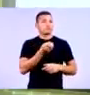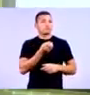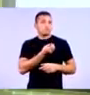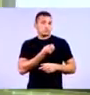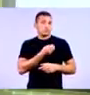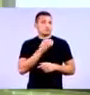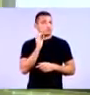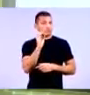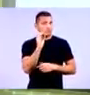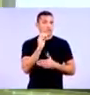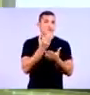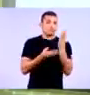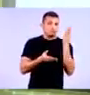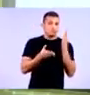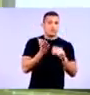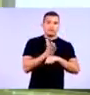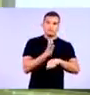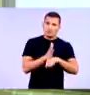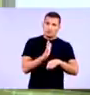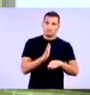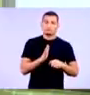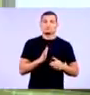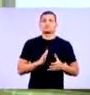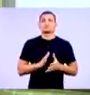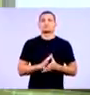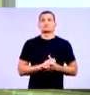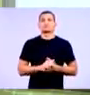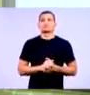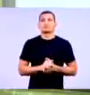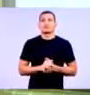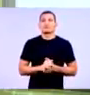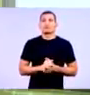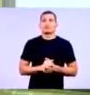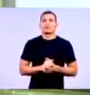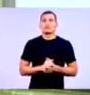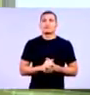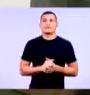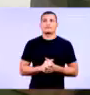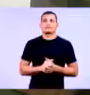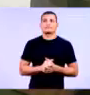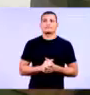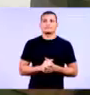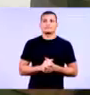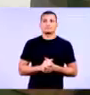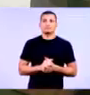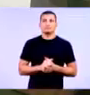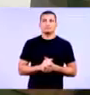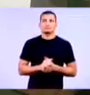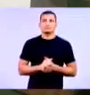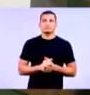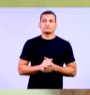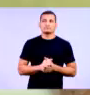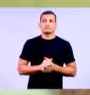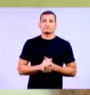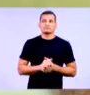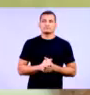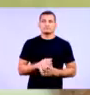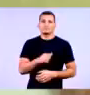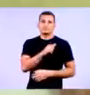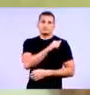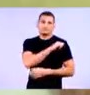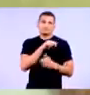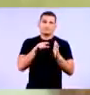trazer prejuízo para o seu sistema de notação, para a sua nota final. Professora Sara. Professora, só os alunos